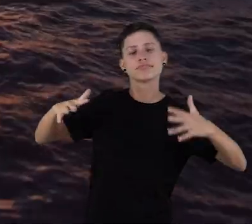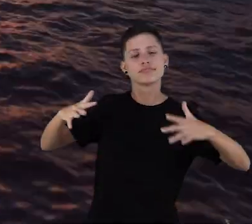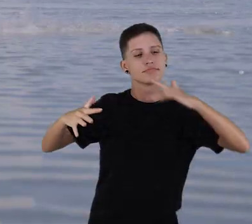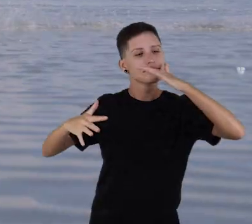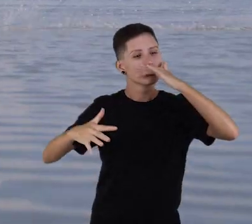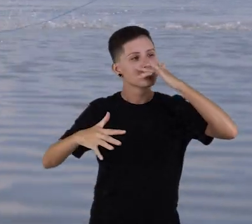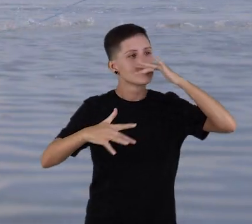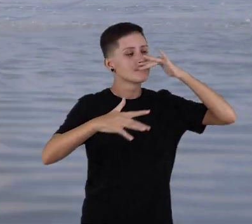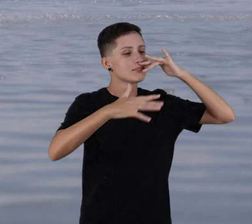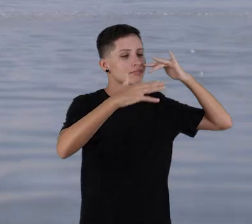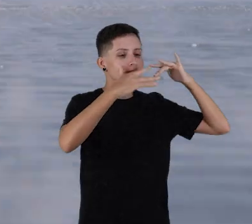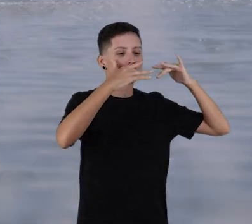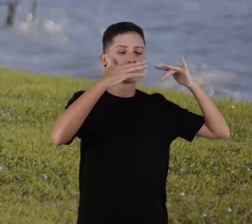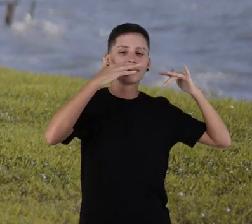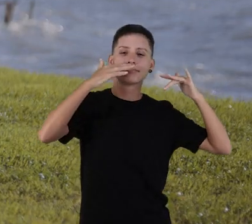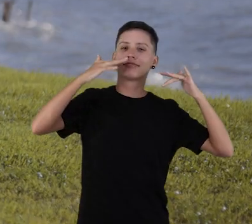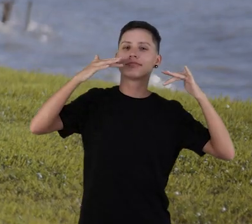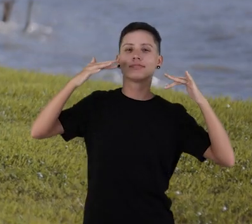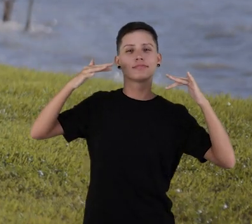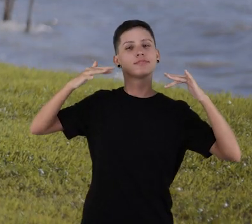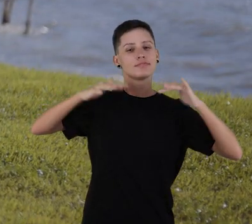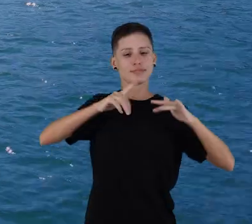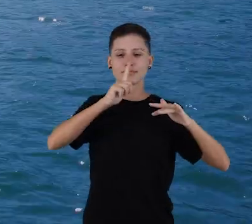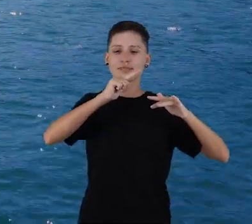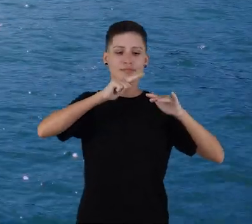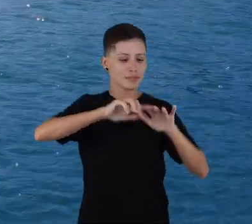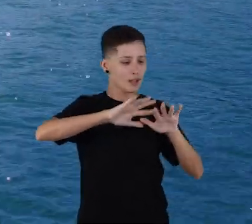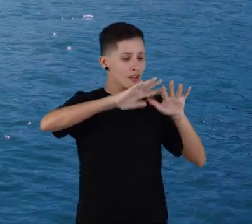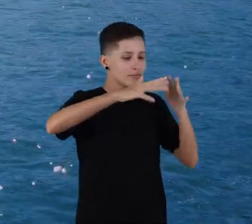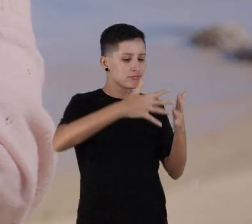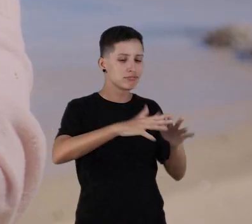Me vem o cheiro do mar,